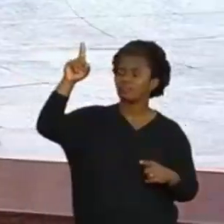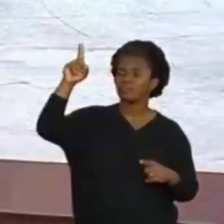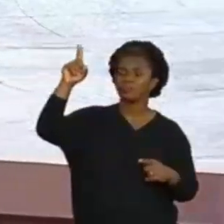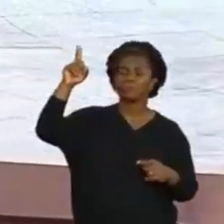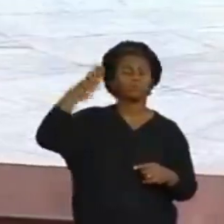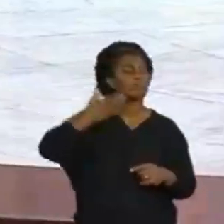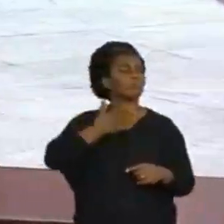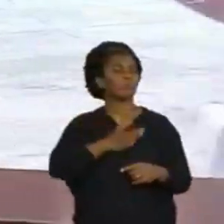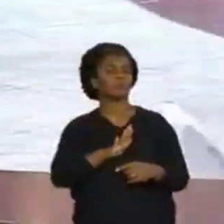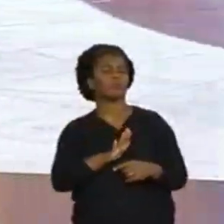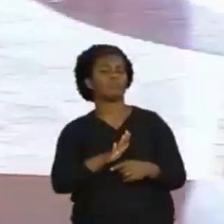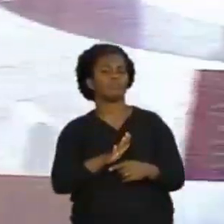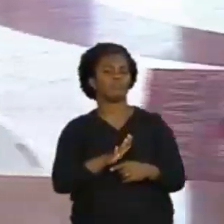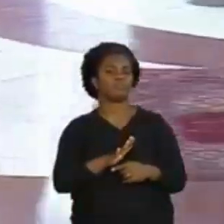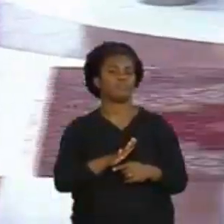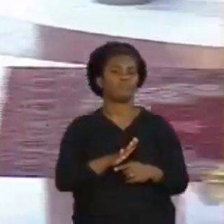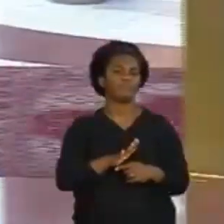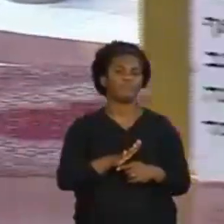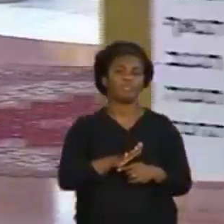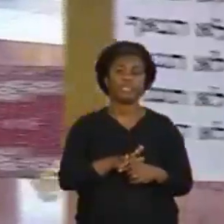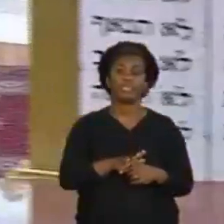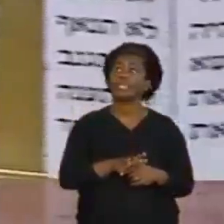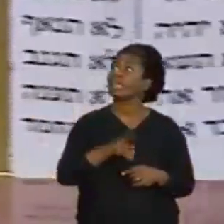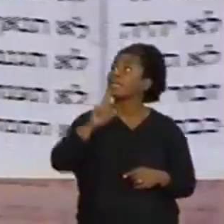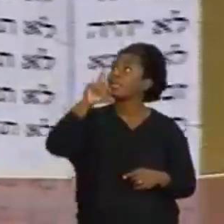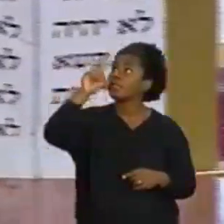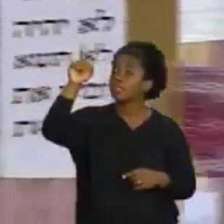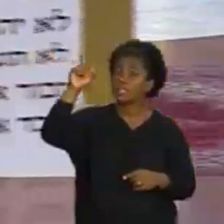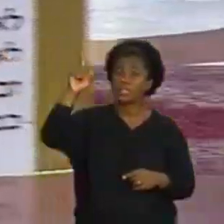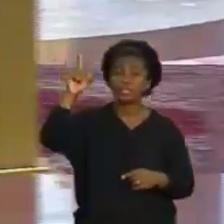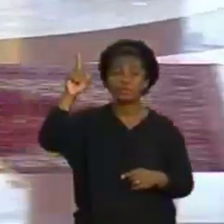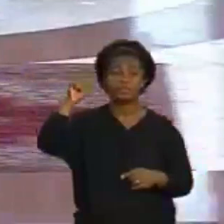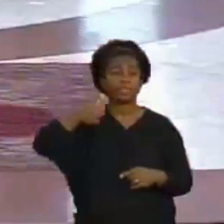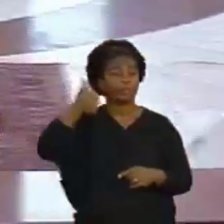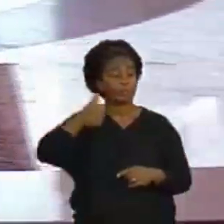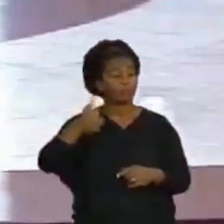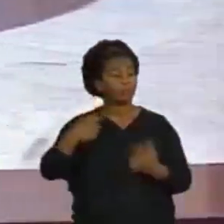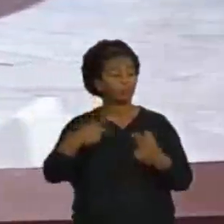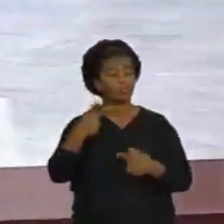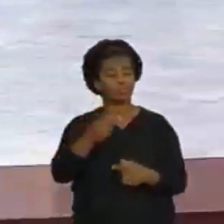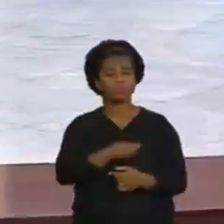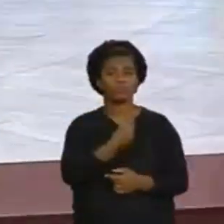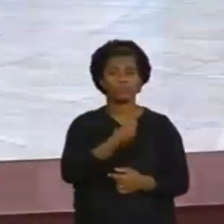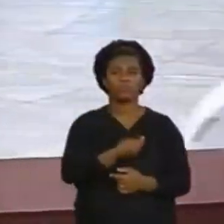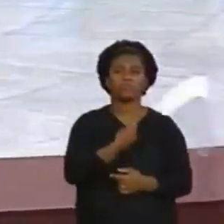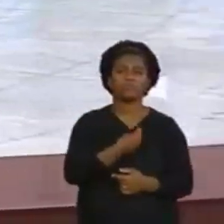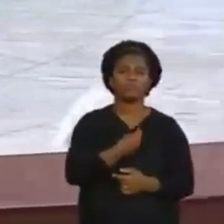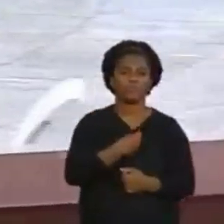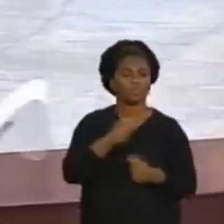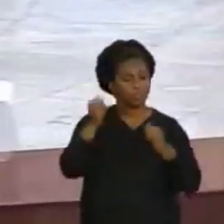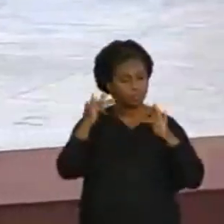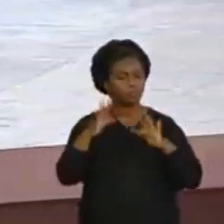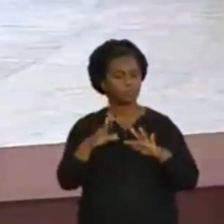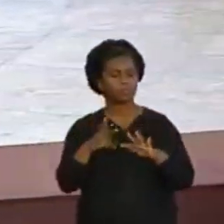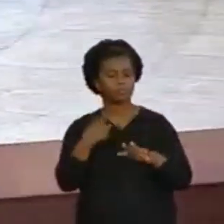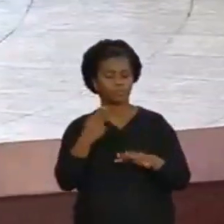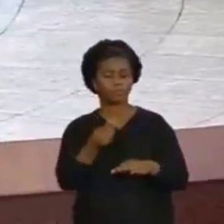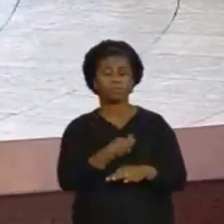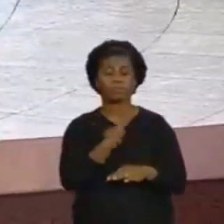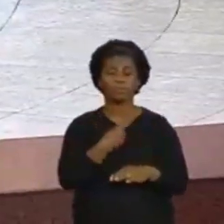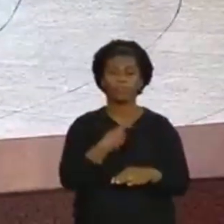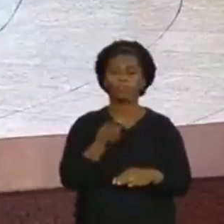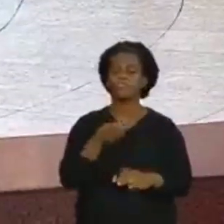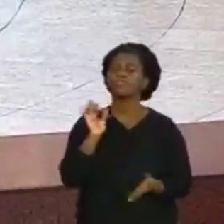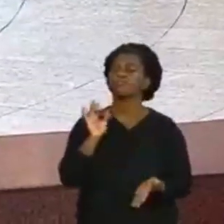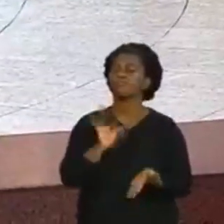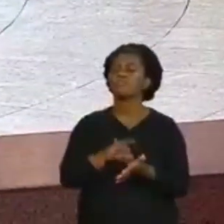Isso é que te abençoa. Isso é que muda a sua vida. Quando Deus é primeiro, você de fato tem